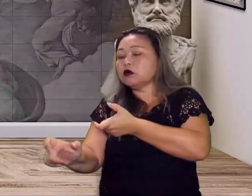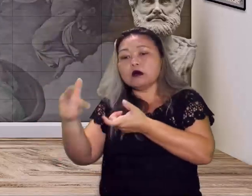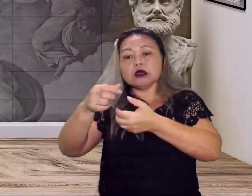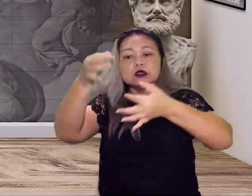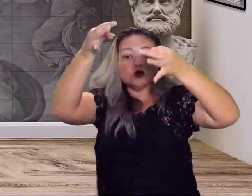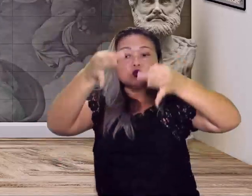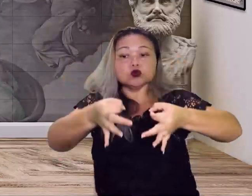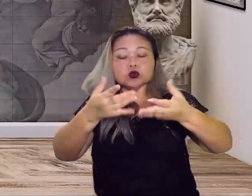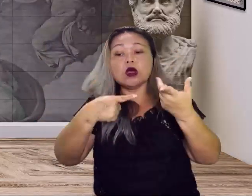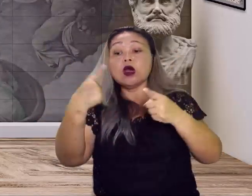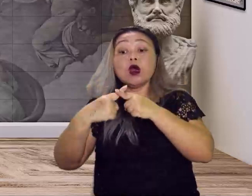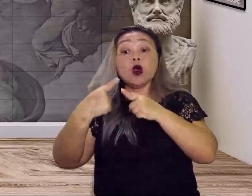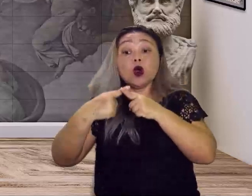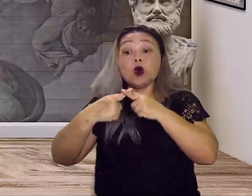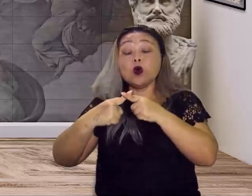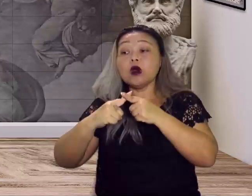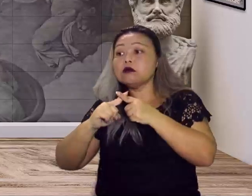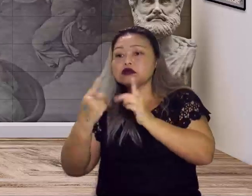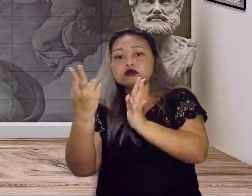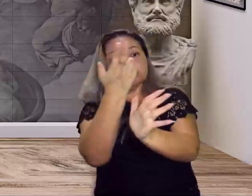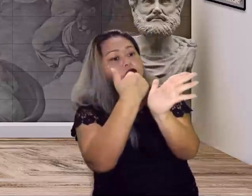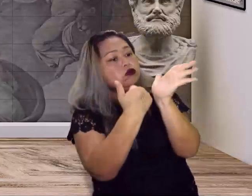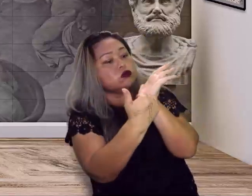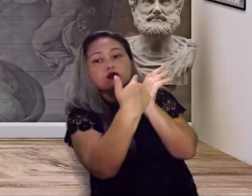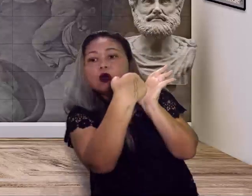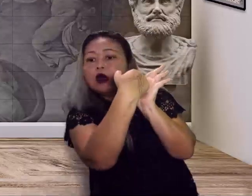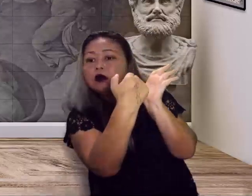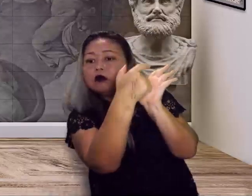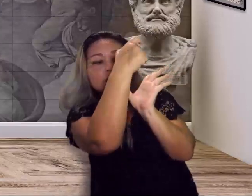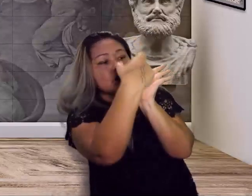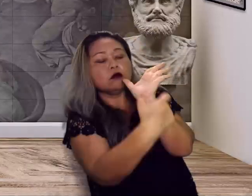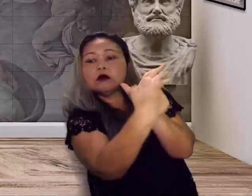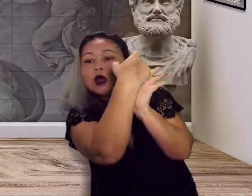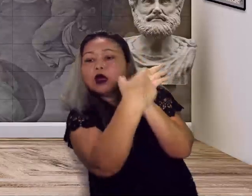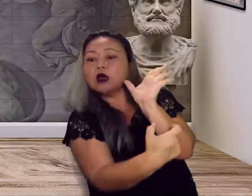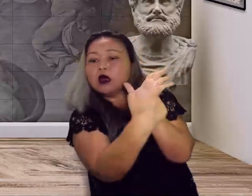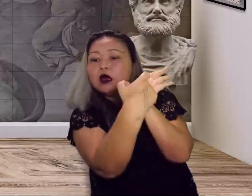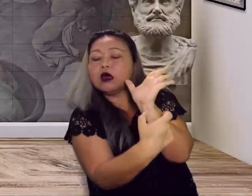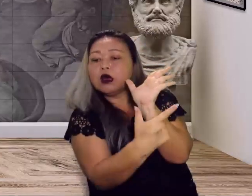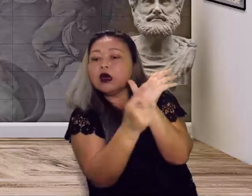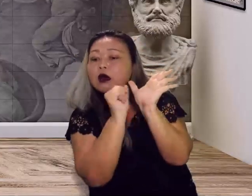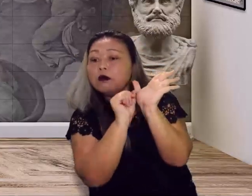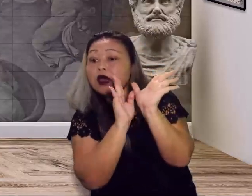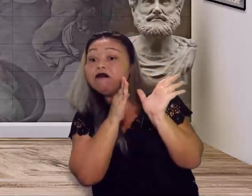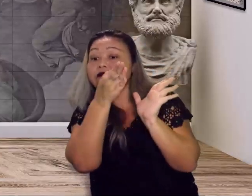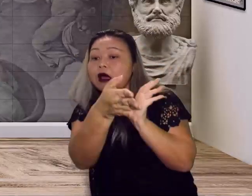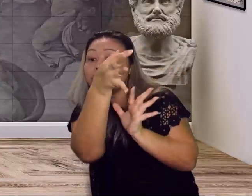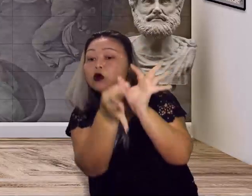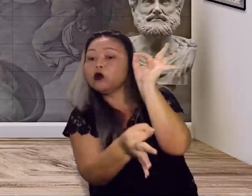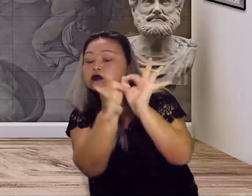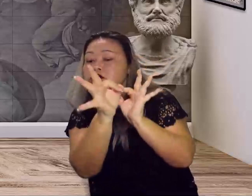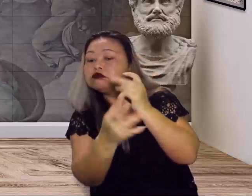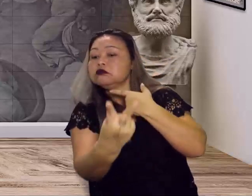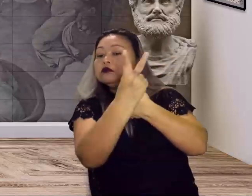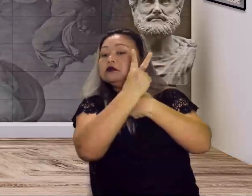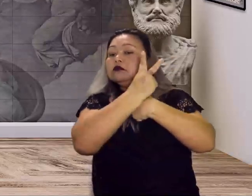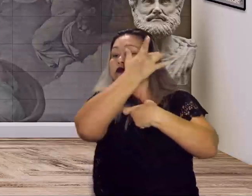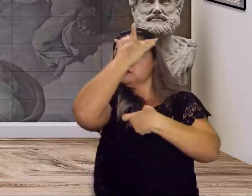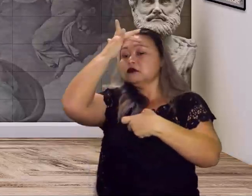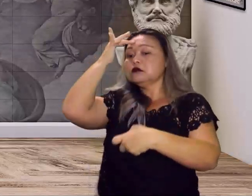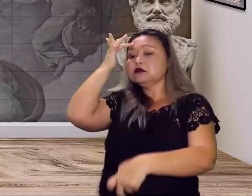justo? Porque eles têm uma figura dele, personagem, que ele trabalha pela justiça, defendendo as